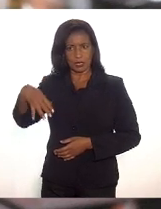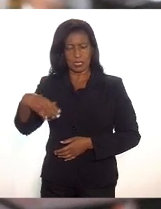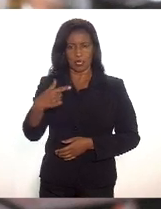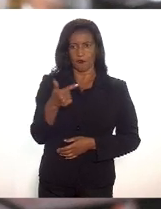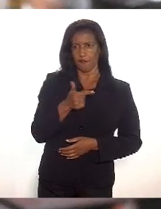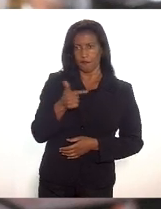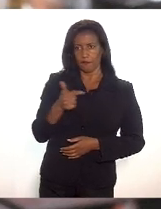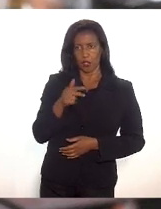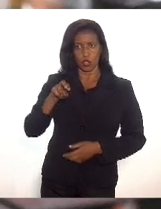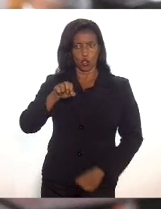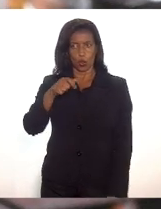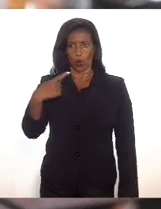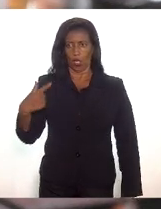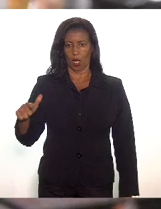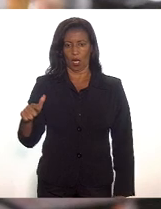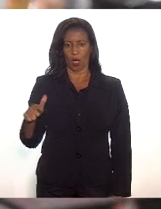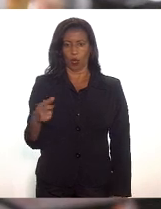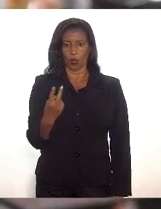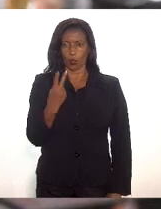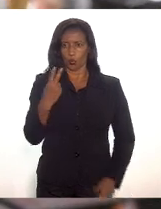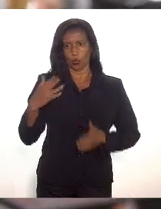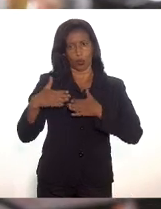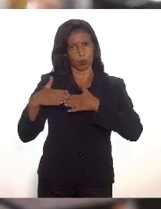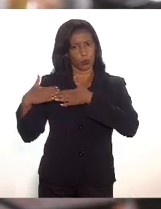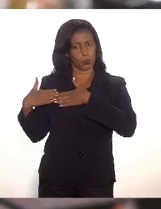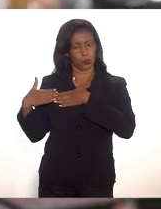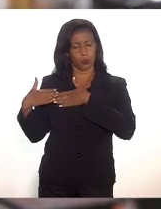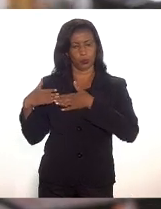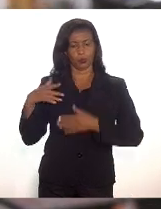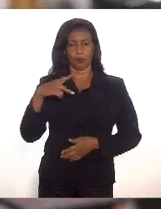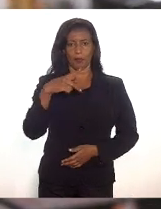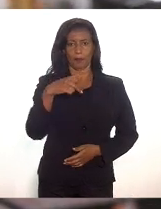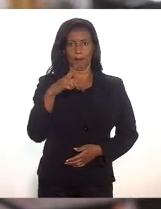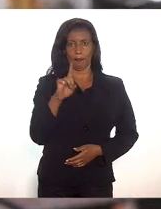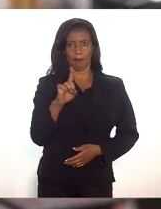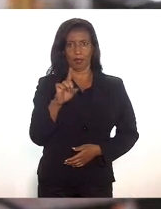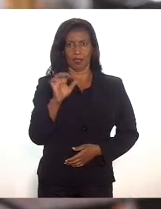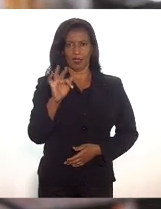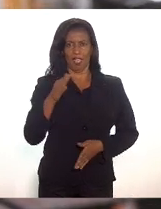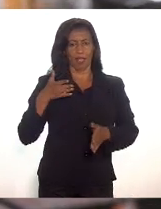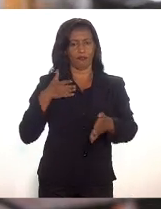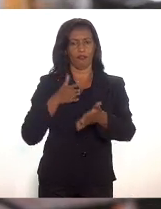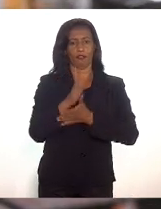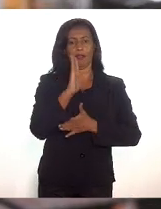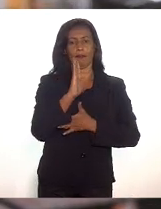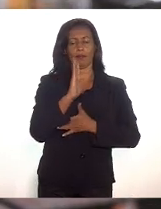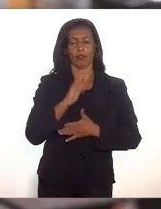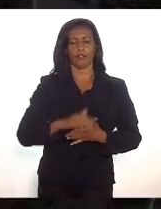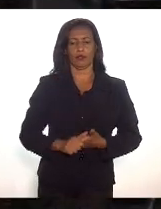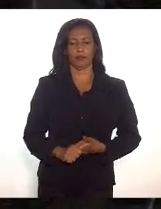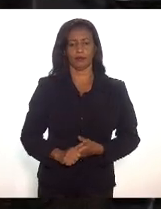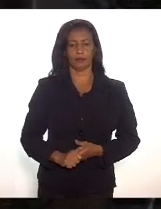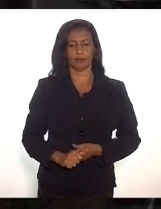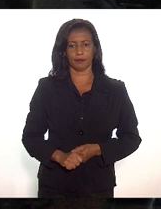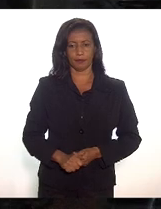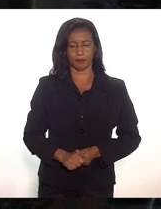22 nãos e 2 abstenções. O PDL foi aprovado e vai à promulgação.